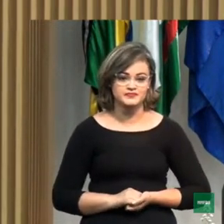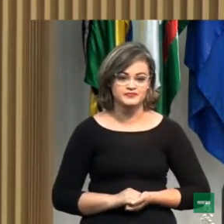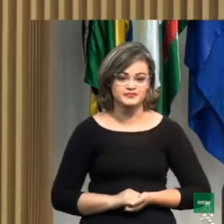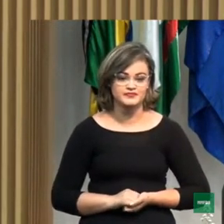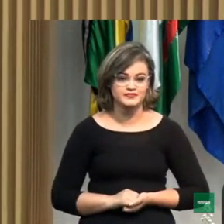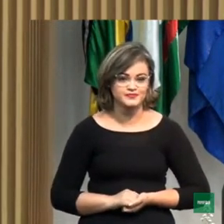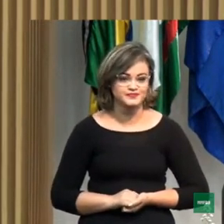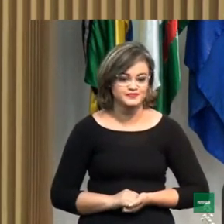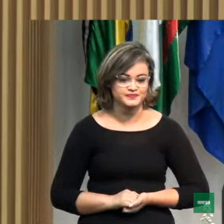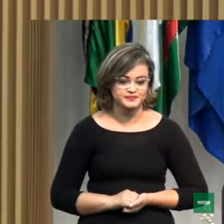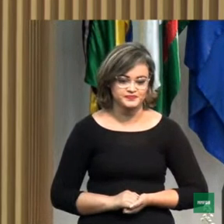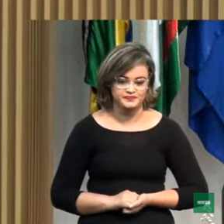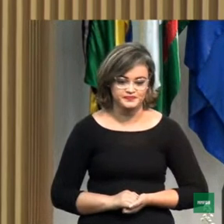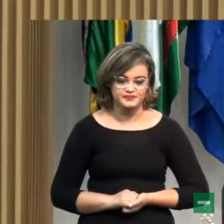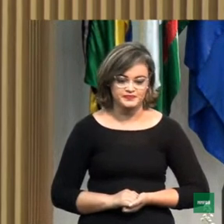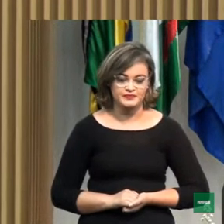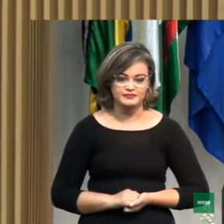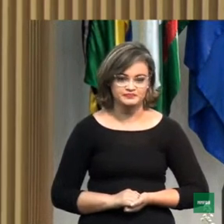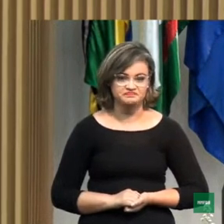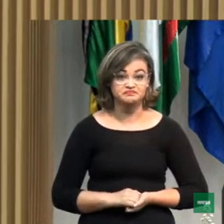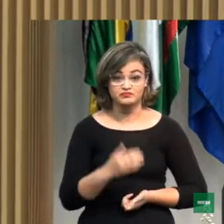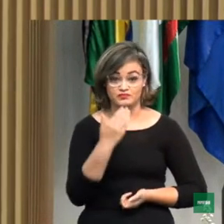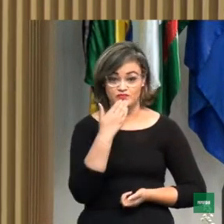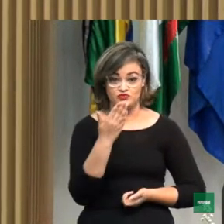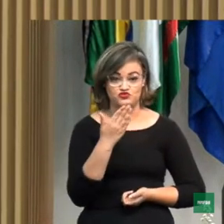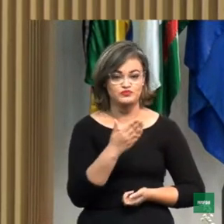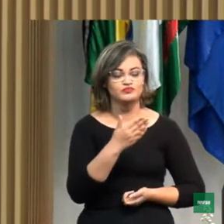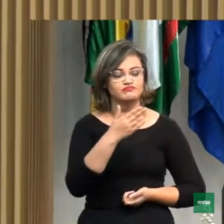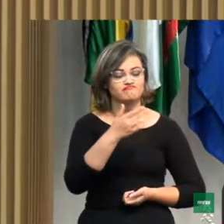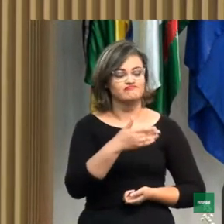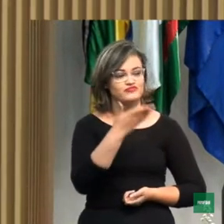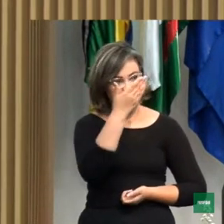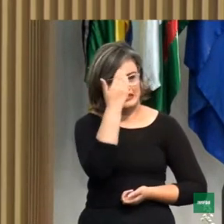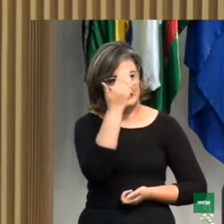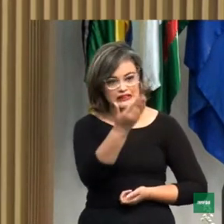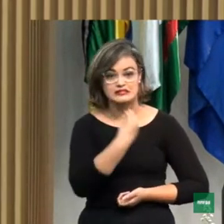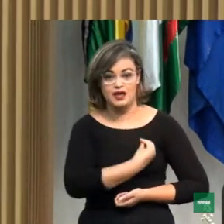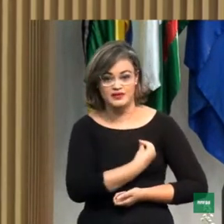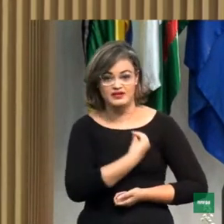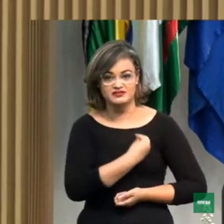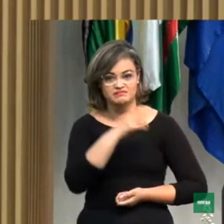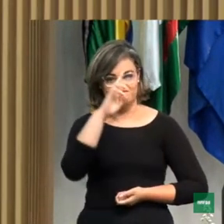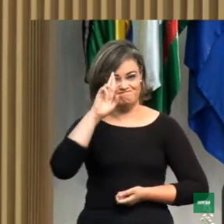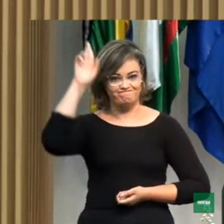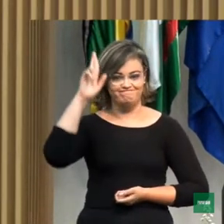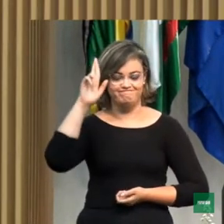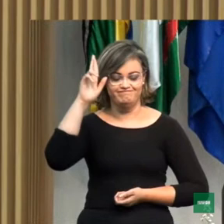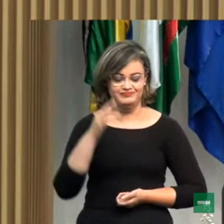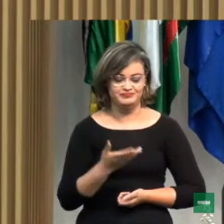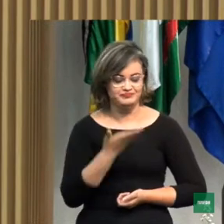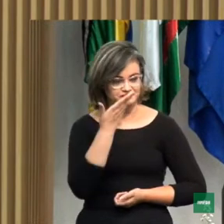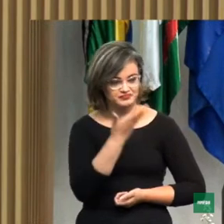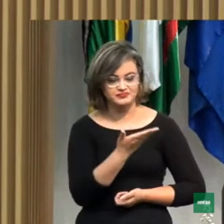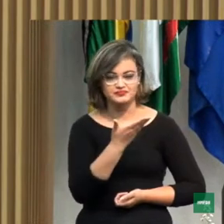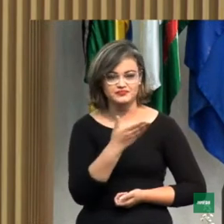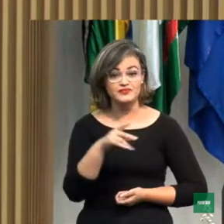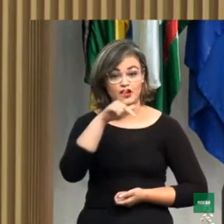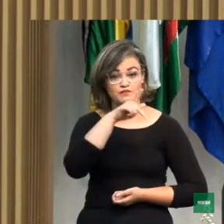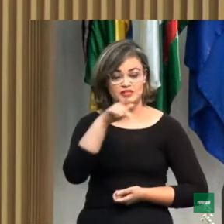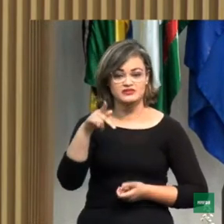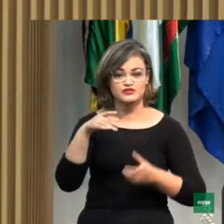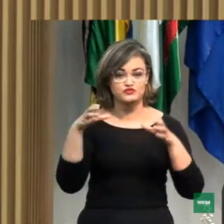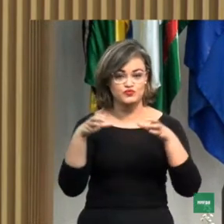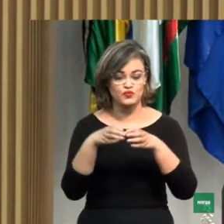Gostaríamos de registrar e agradecer a presença das seguintes autoridades: A presidente da Federação do Comércio de